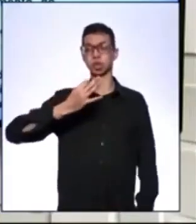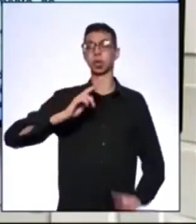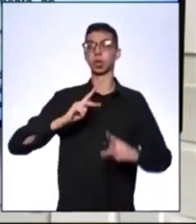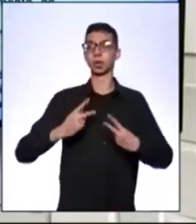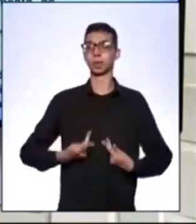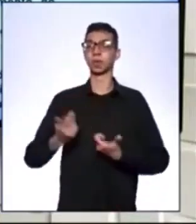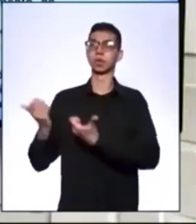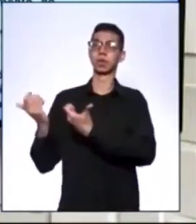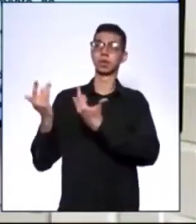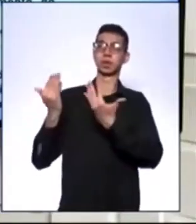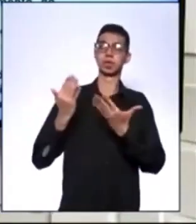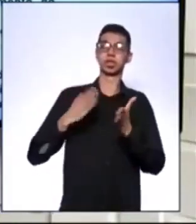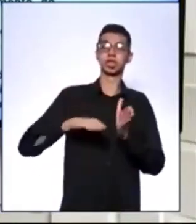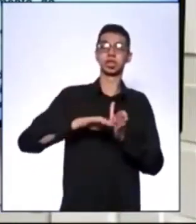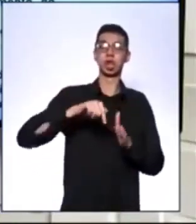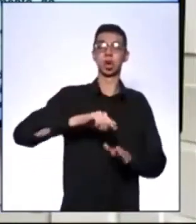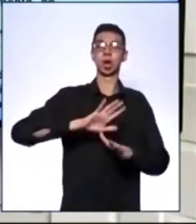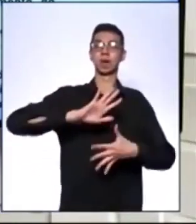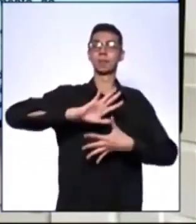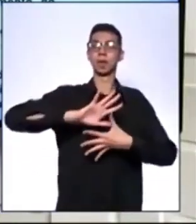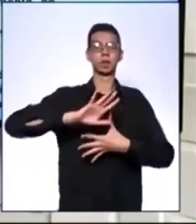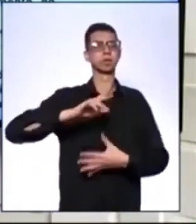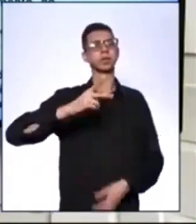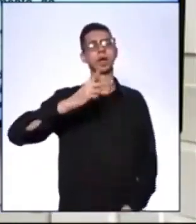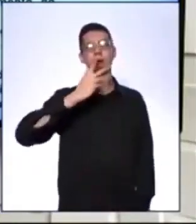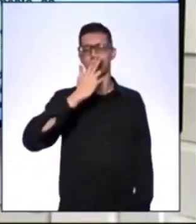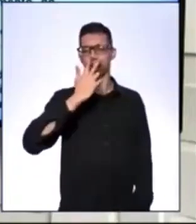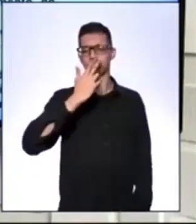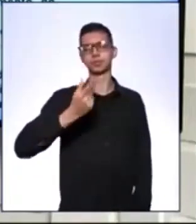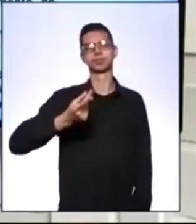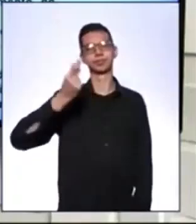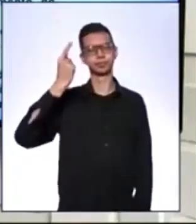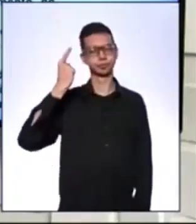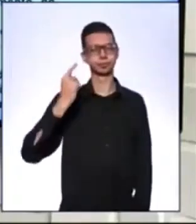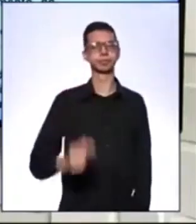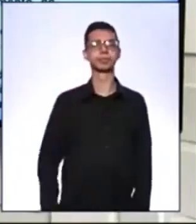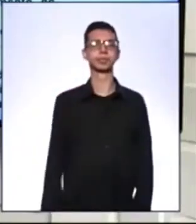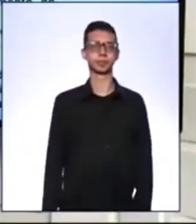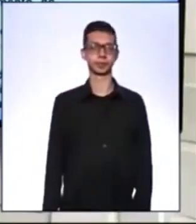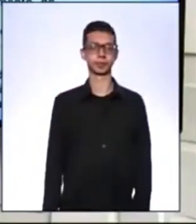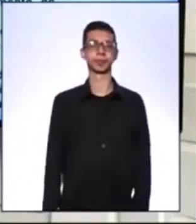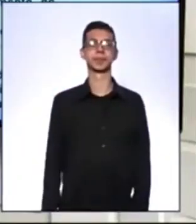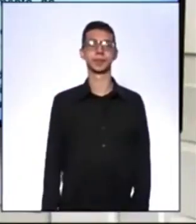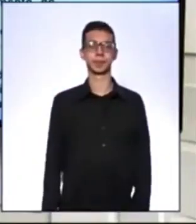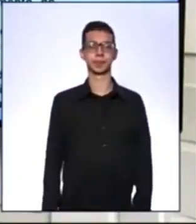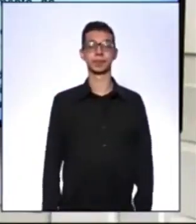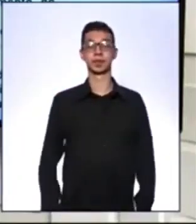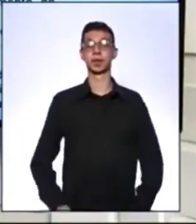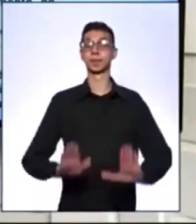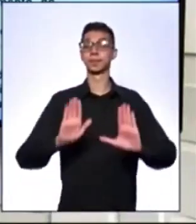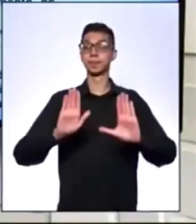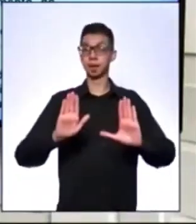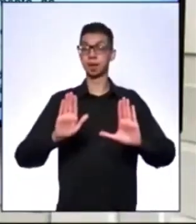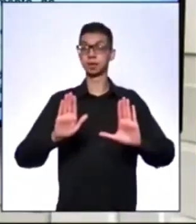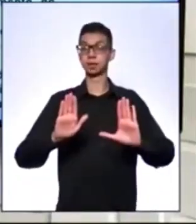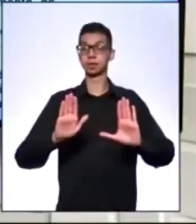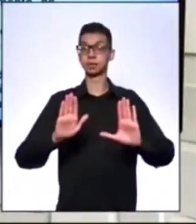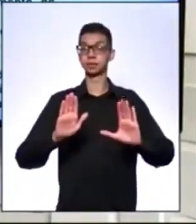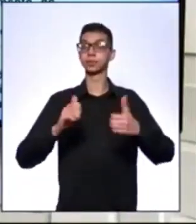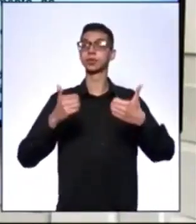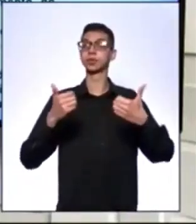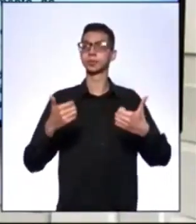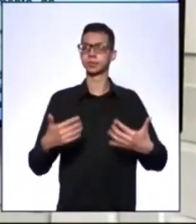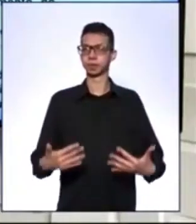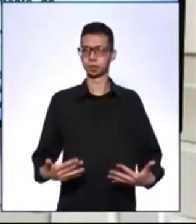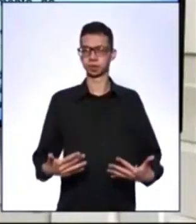O tempo que se entende que tenha sido o tempo da chegada do homem à América. Há, claro, a história, por